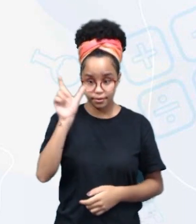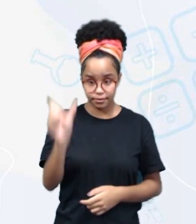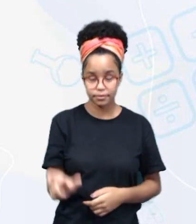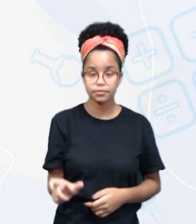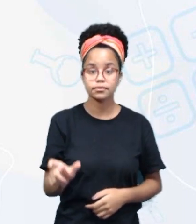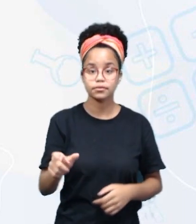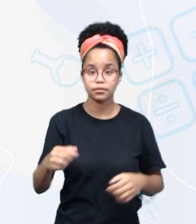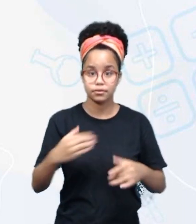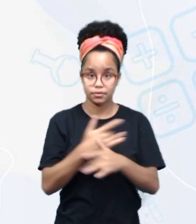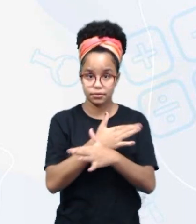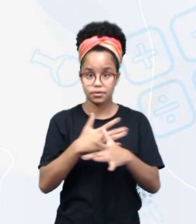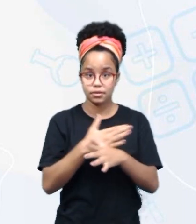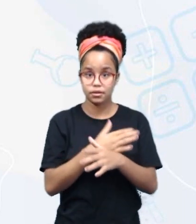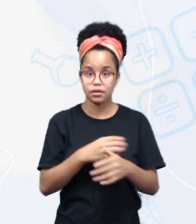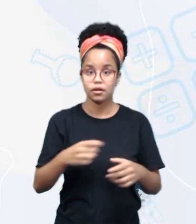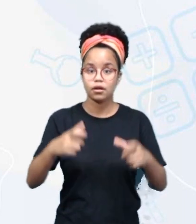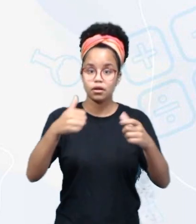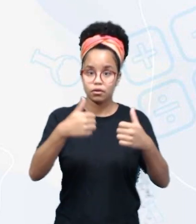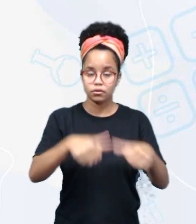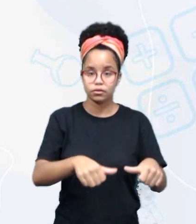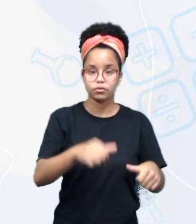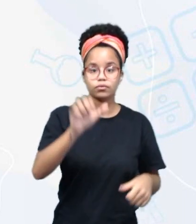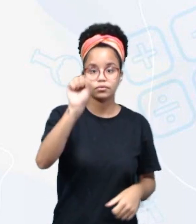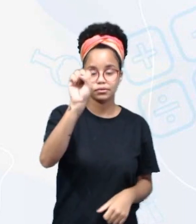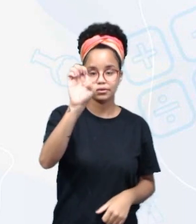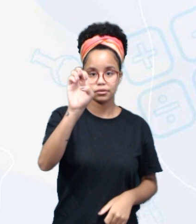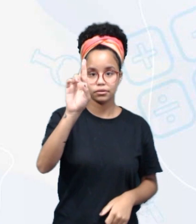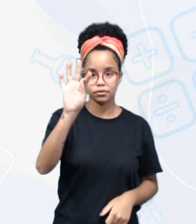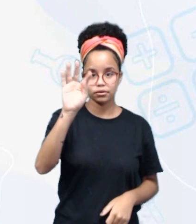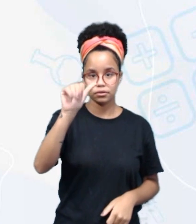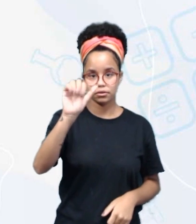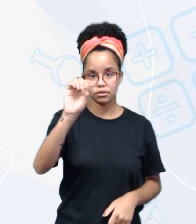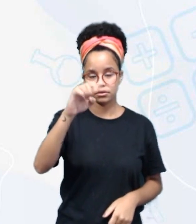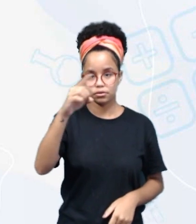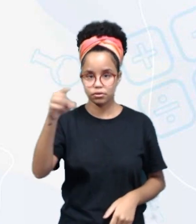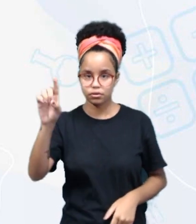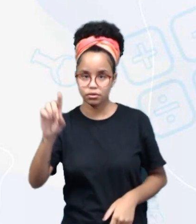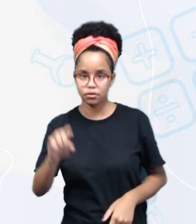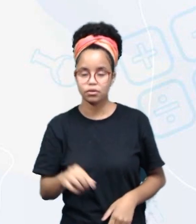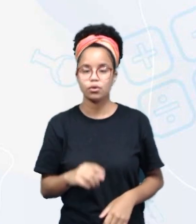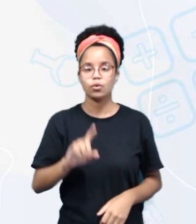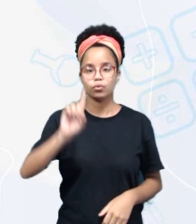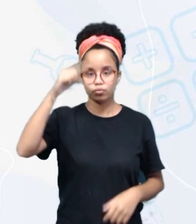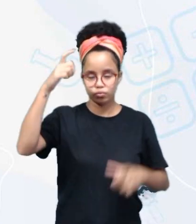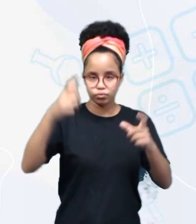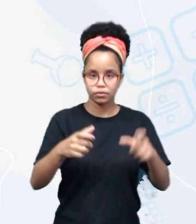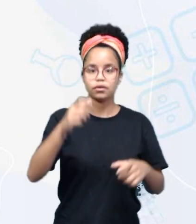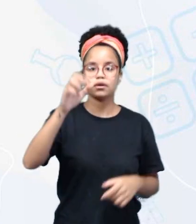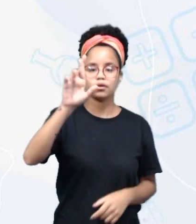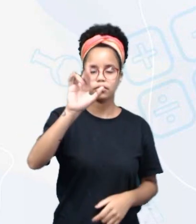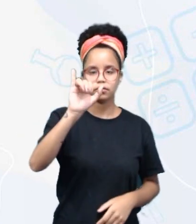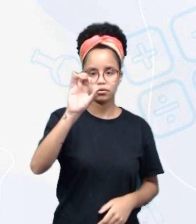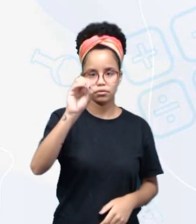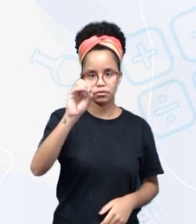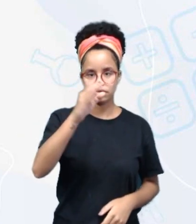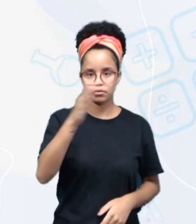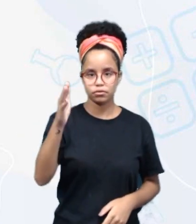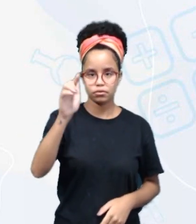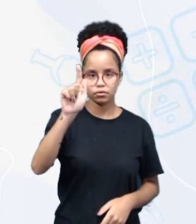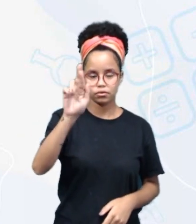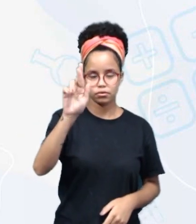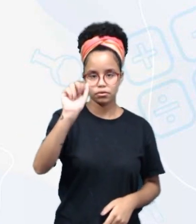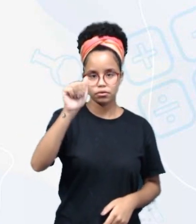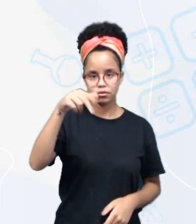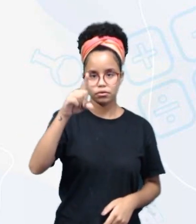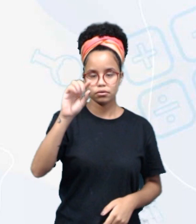cidade localizada no sertão do Rio Grande do Norte, com pouca ocorrência de chuva, baixa umidade do ar,